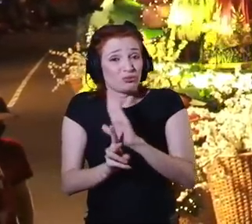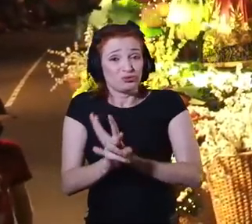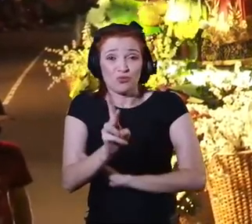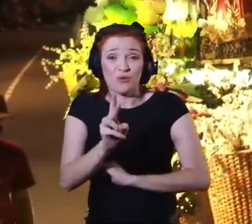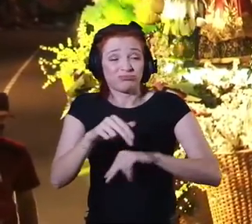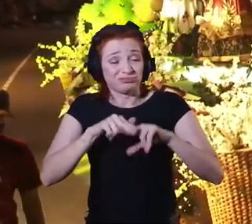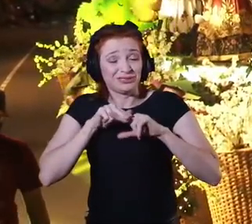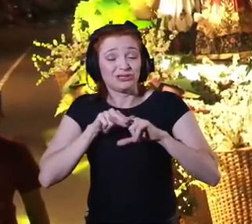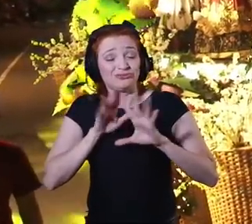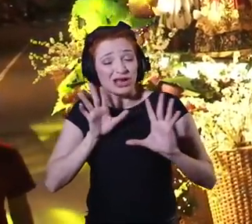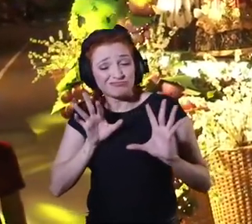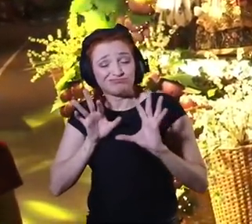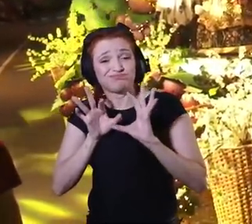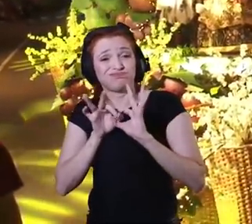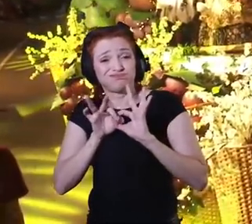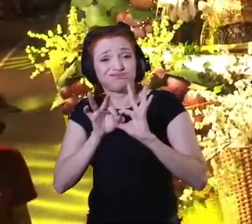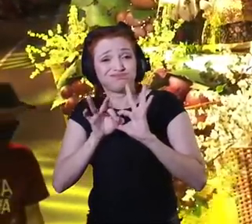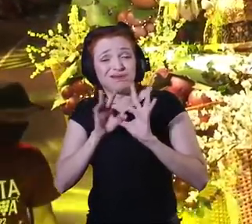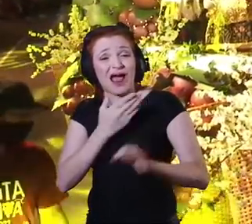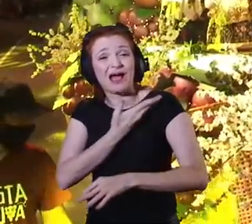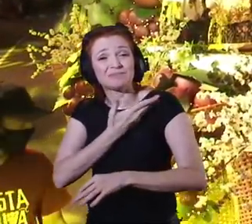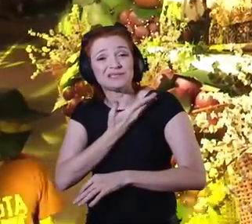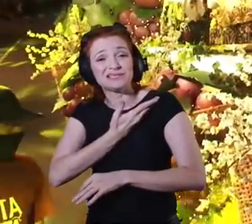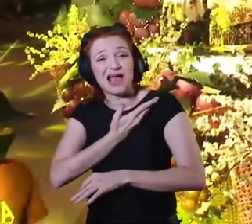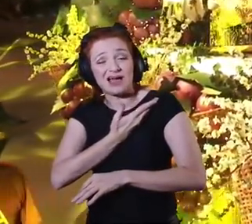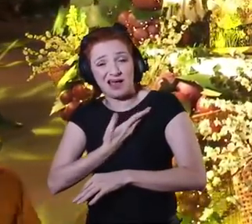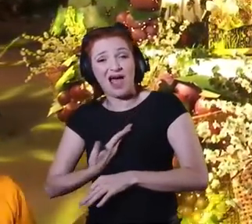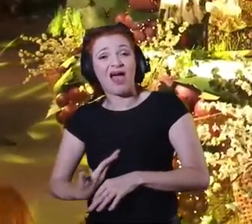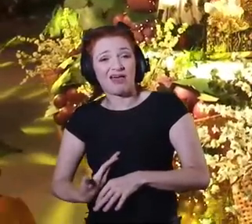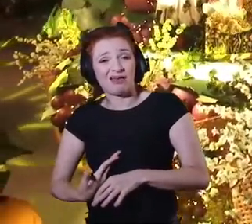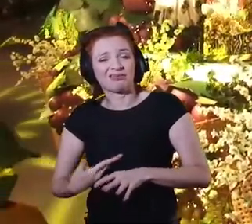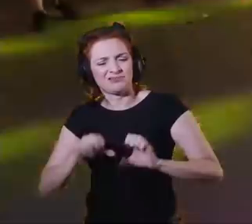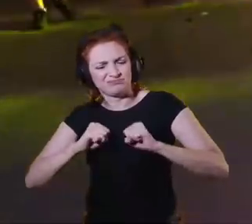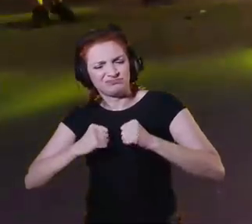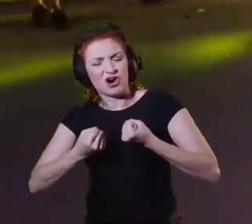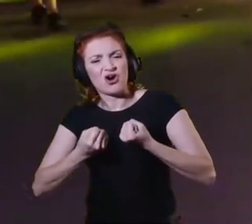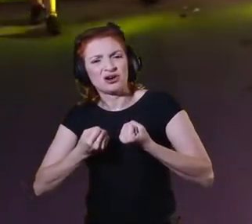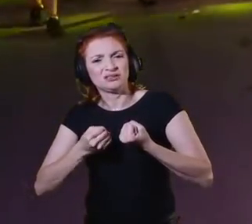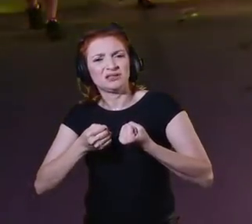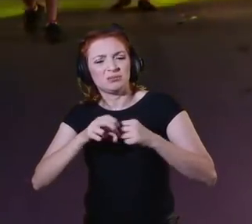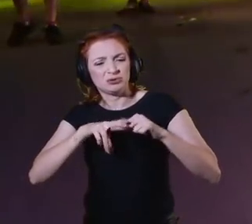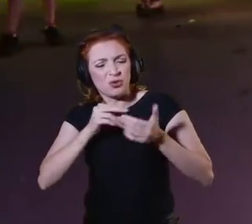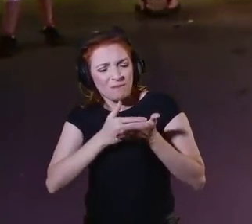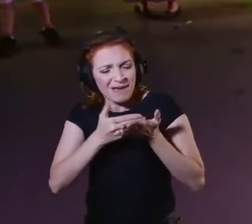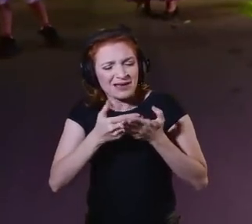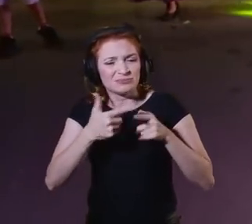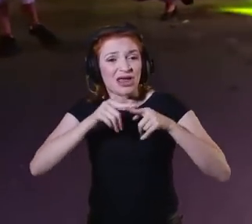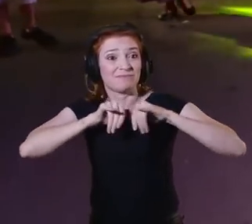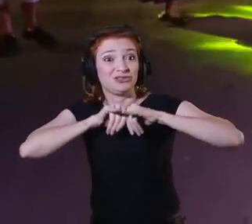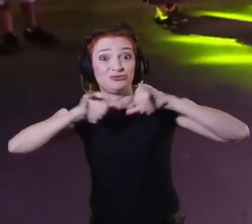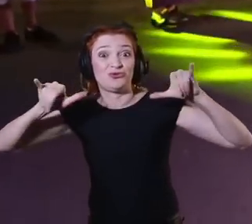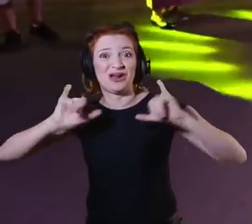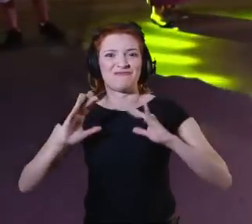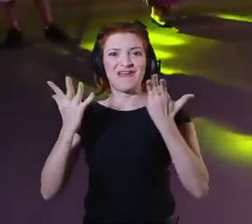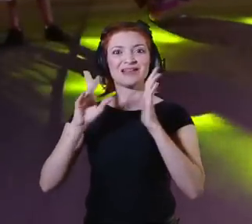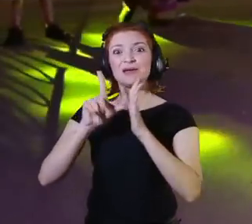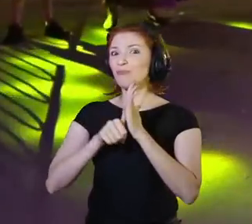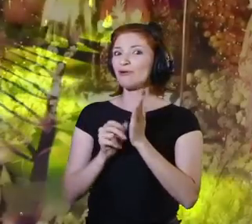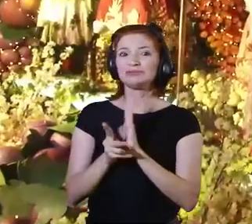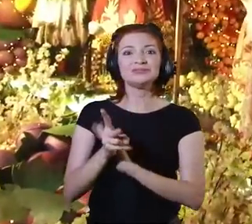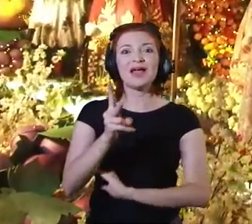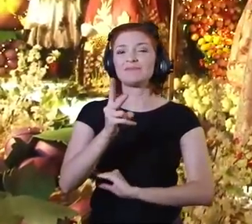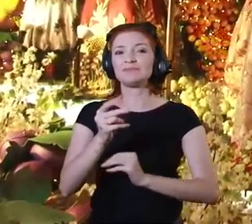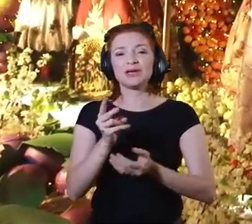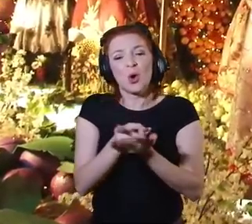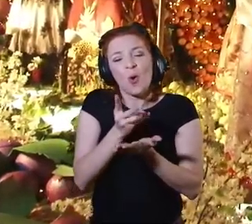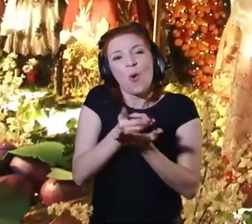gente fortalece uma amizade com um propósito único, que é de divulgar a nossa festa, e o amor pela festa faz com que a